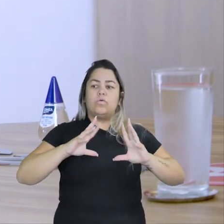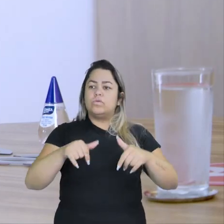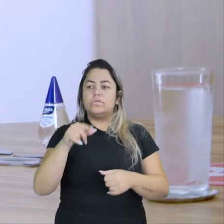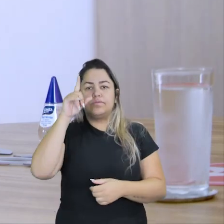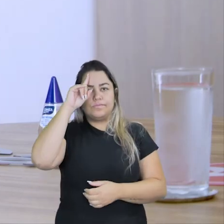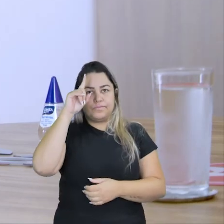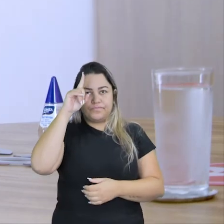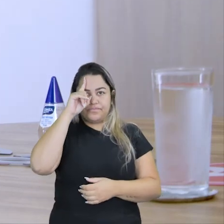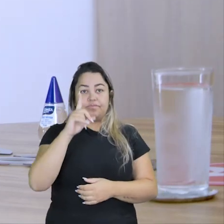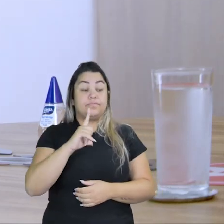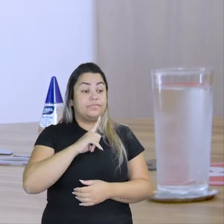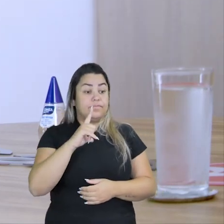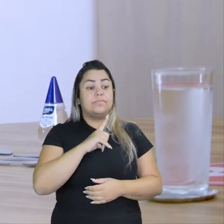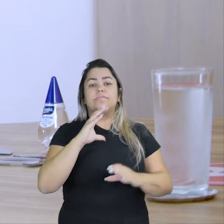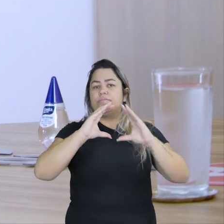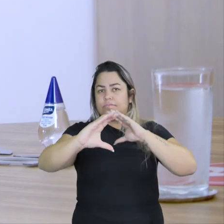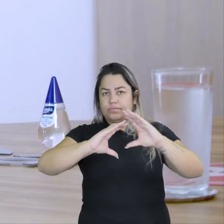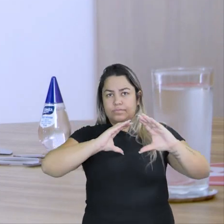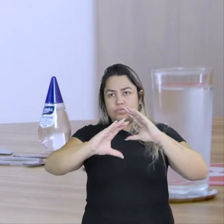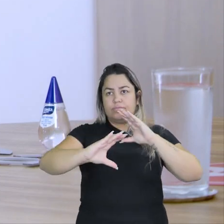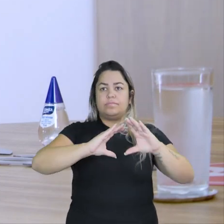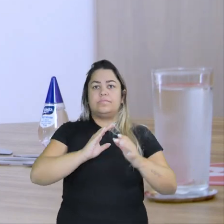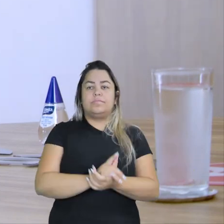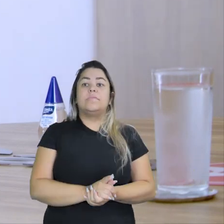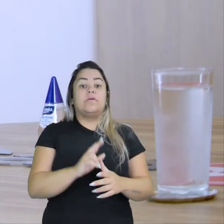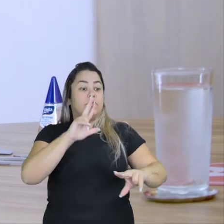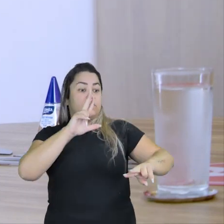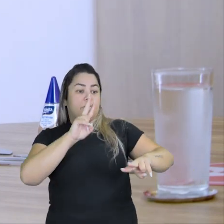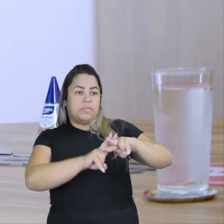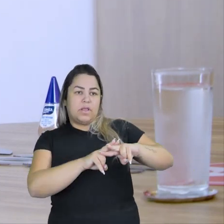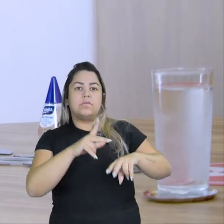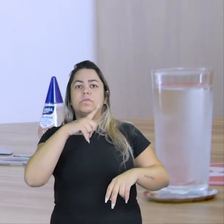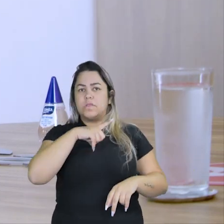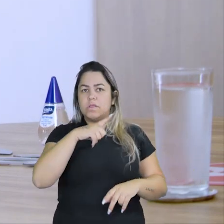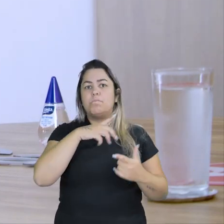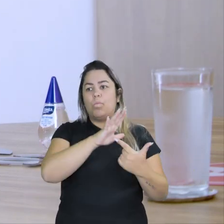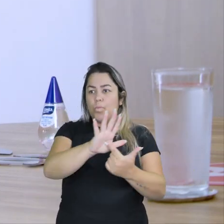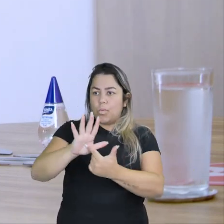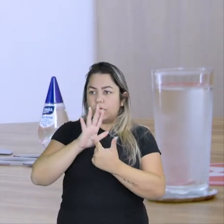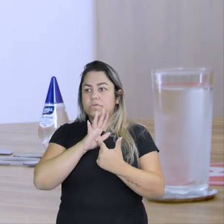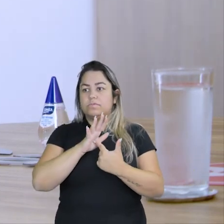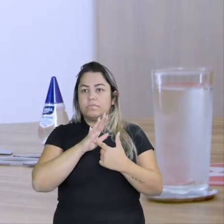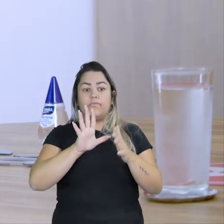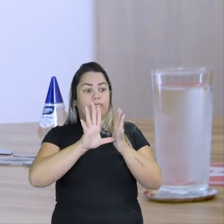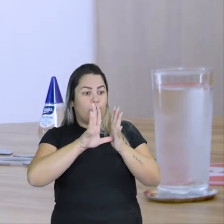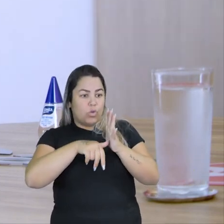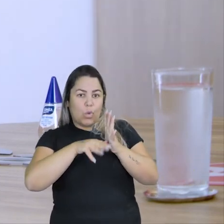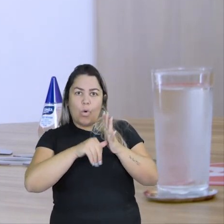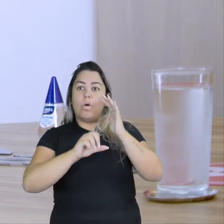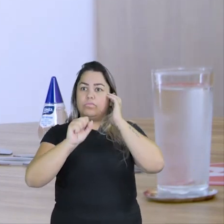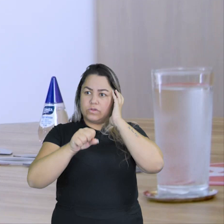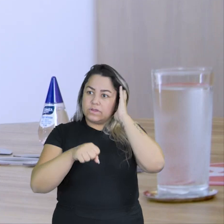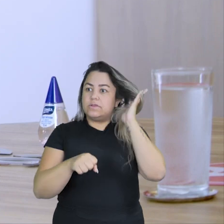assunto todo dia. A gente tem que fazer uma comunicação, porque ele vai ser preso. Só que a gente tem que começar a mostrar. Foi